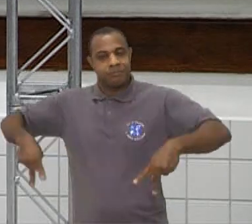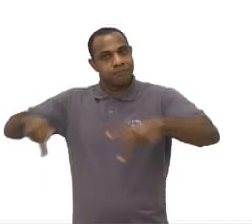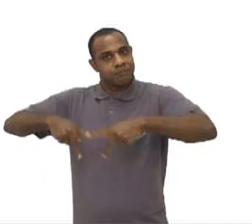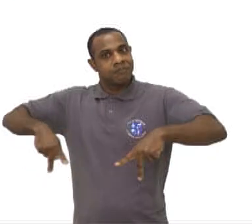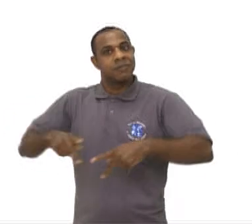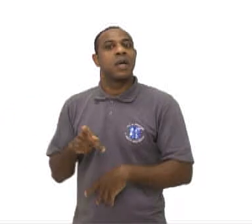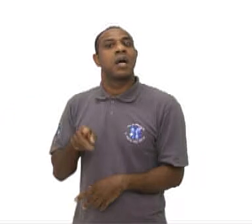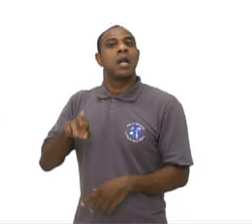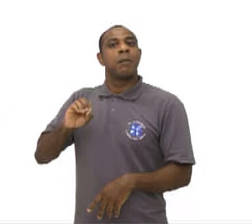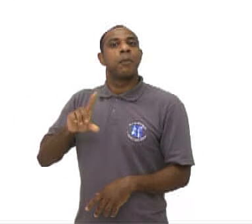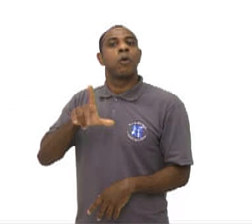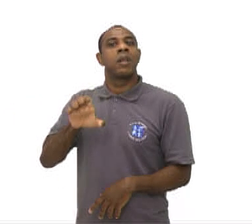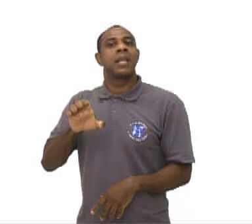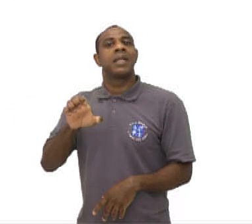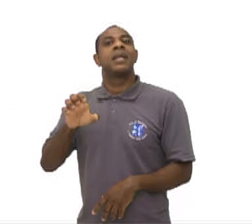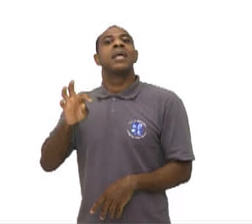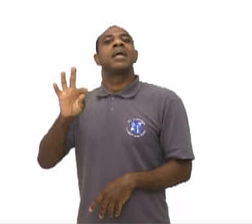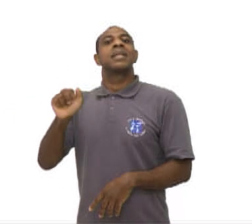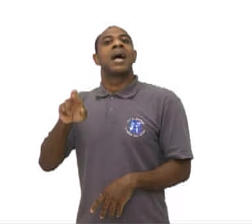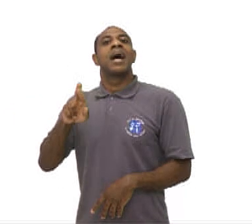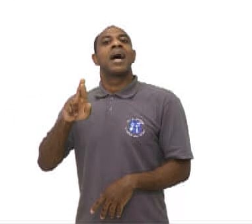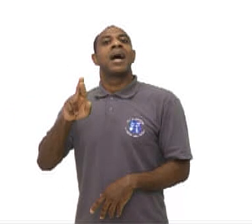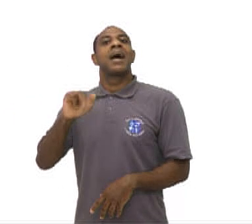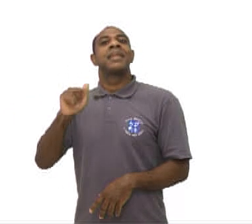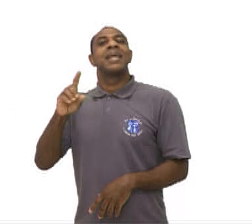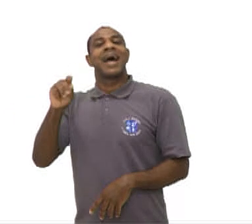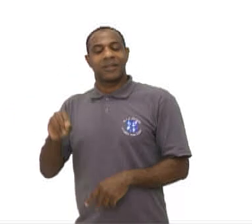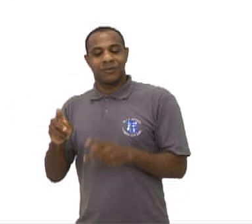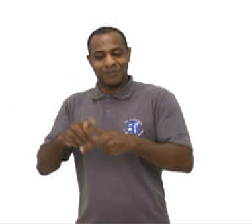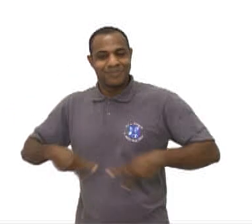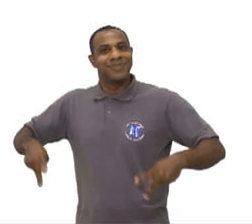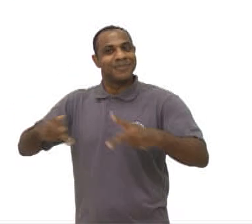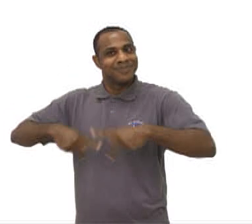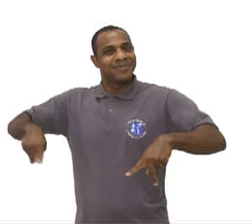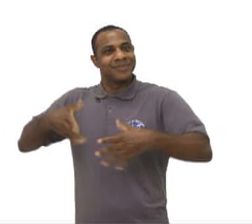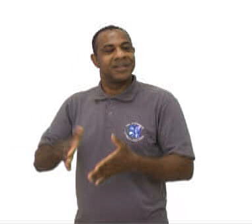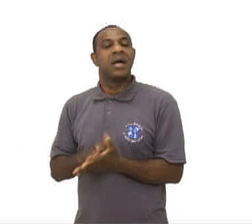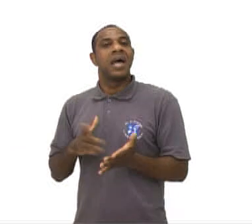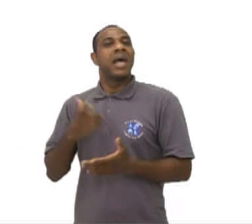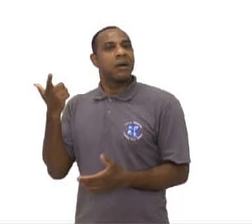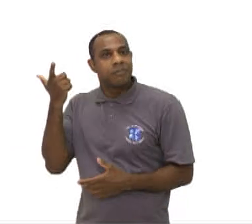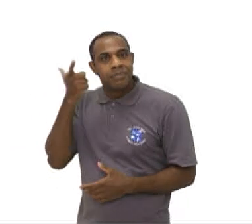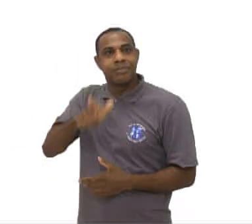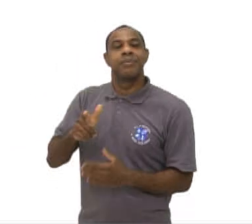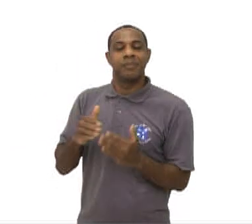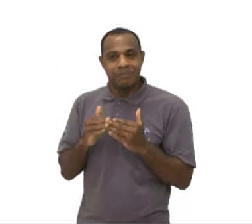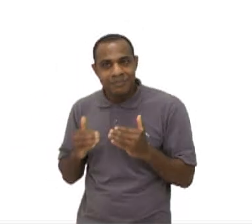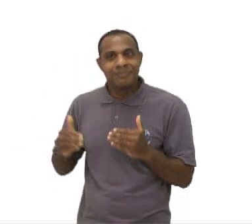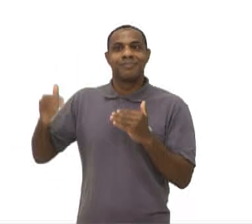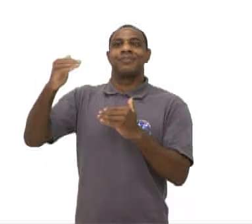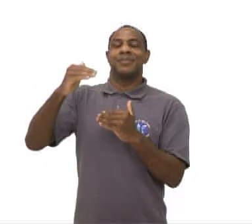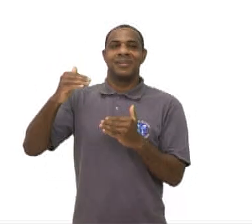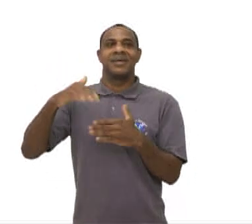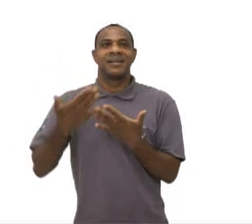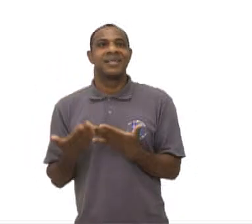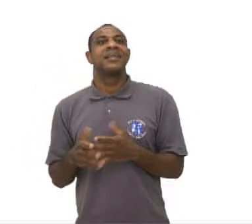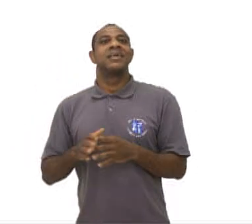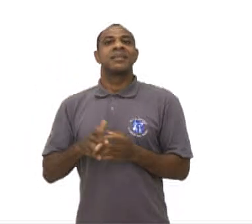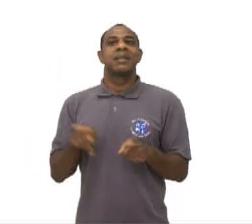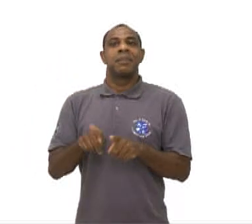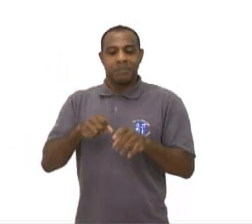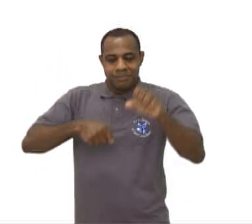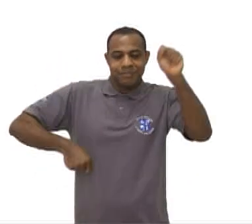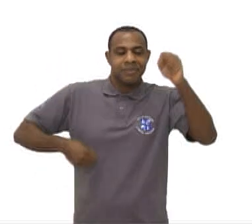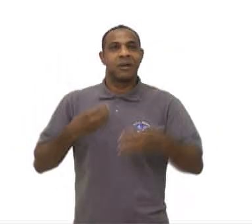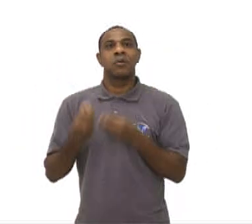superação histórica do modo de produção capitalista, ou seja, né, avançar, superar o capitalismo, de acordo com o Manifesto Comunista, é a